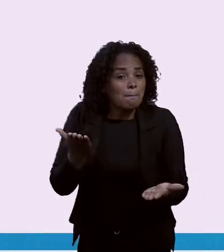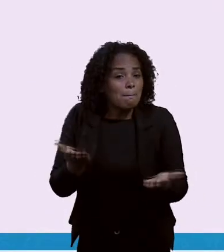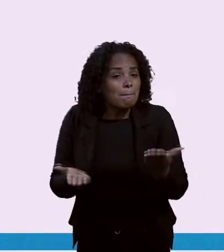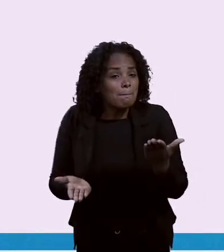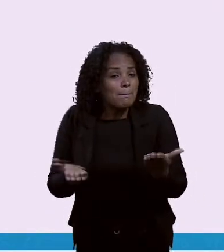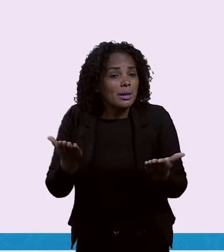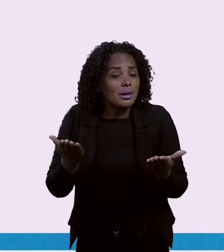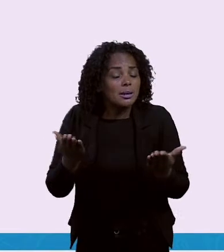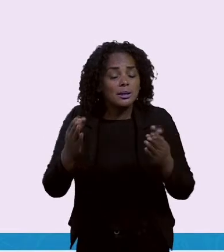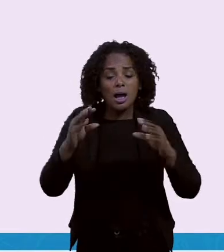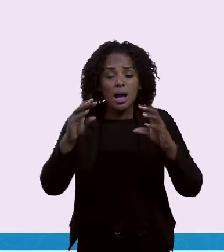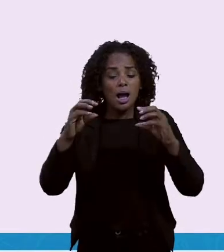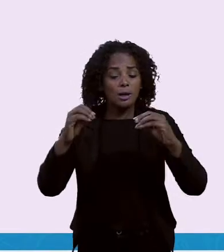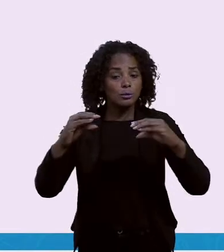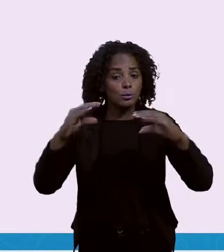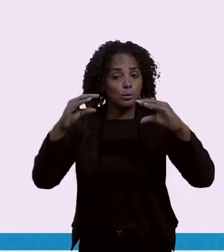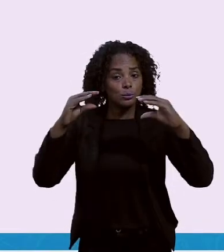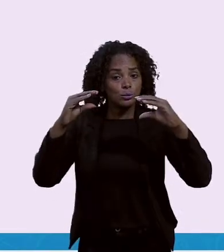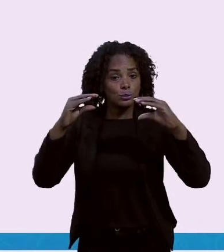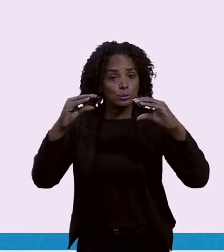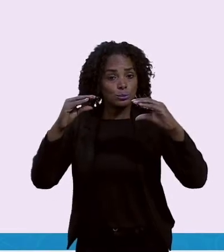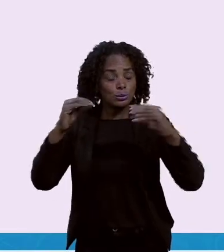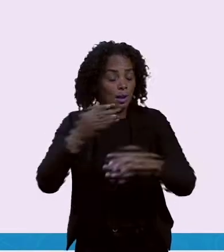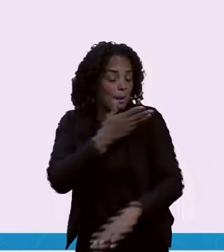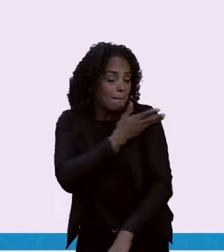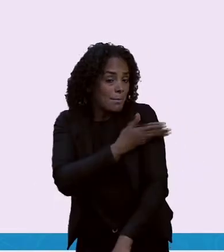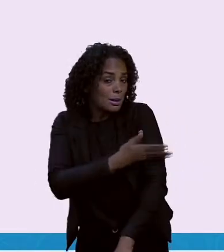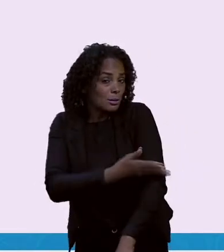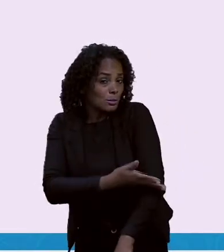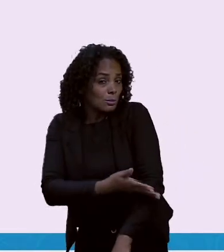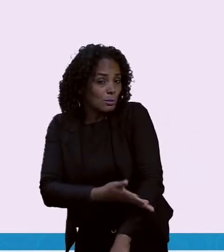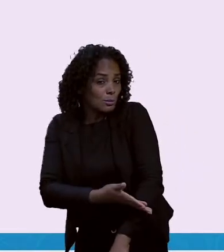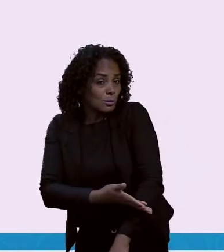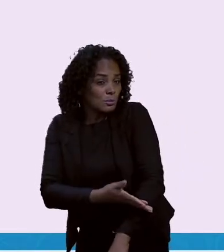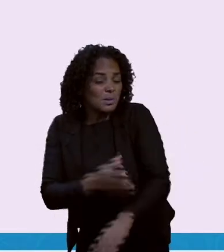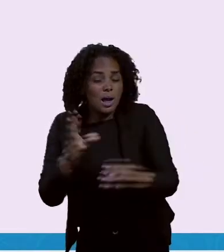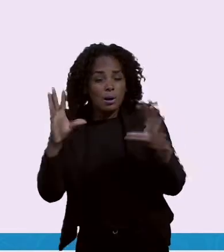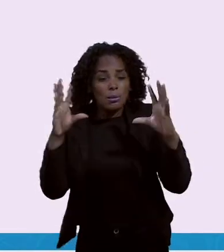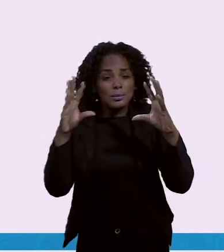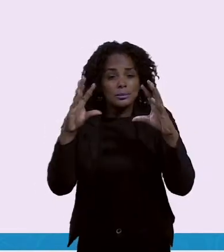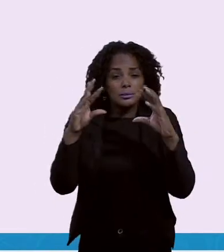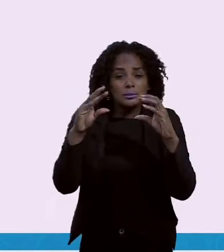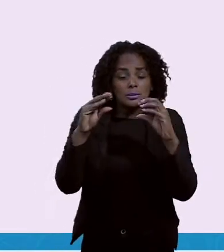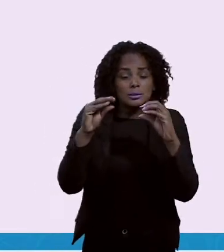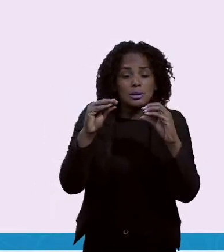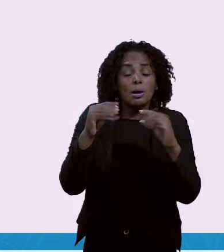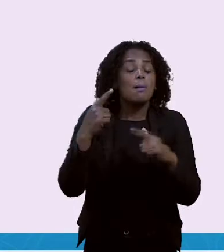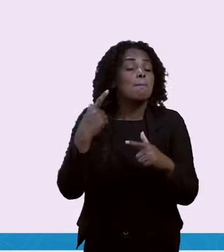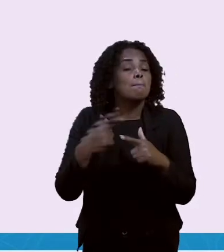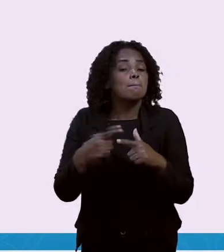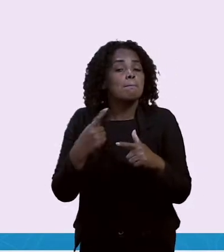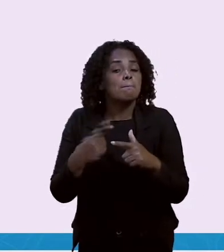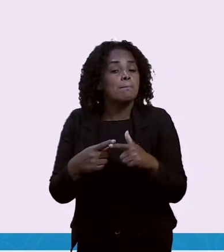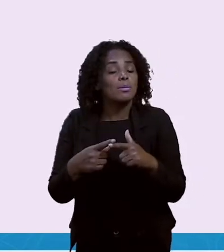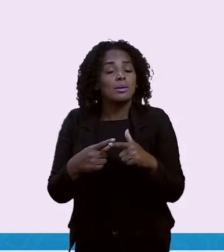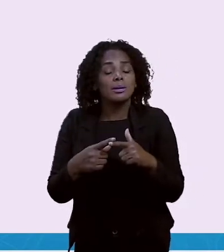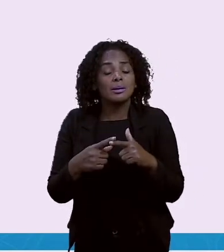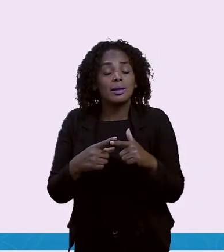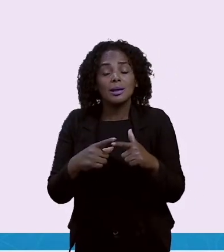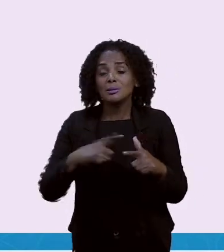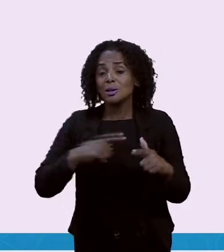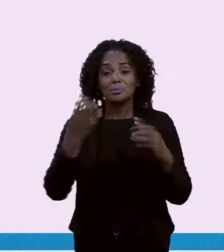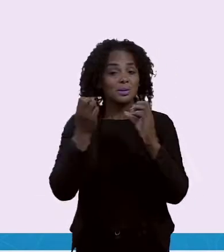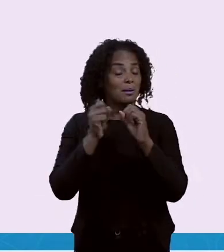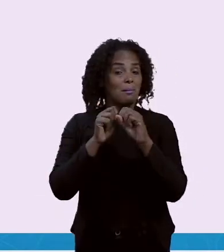espessura, que é a grossura, a brancura, a opacidade, porque tem muitos que não brilham, eles